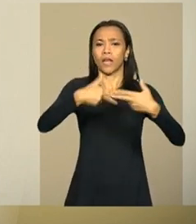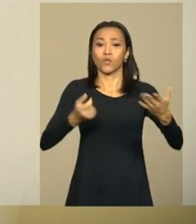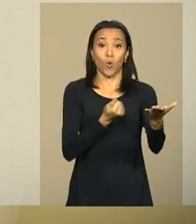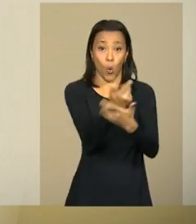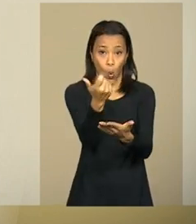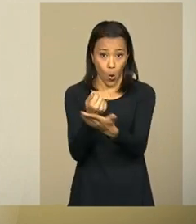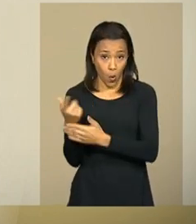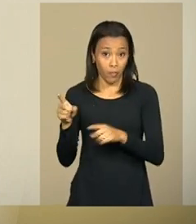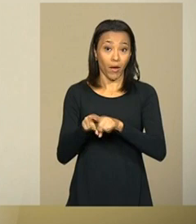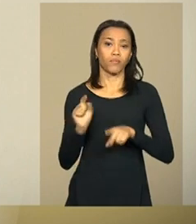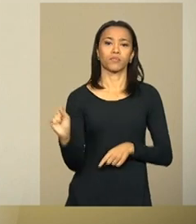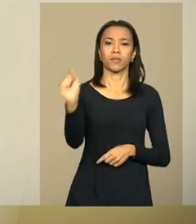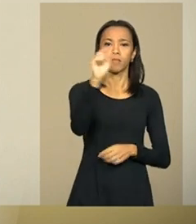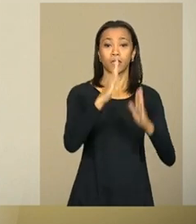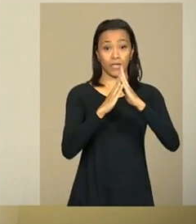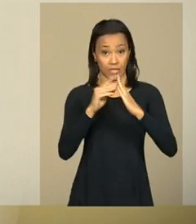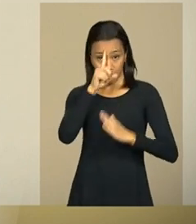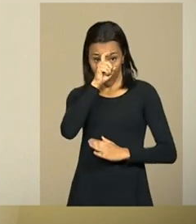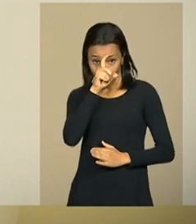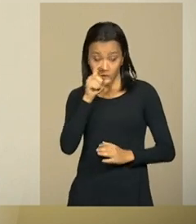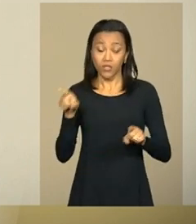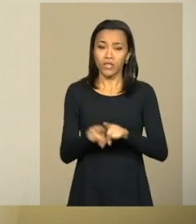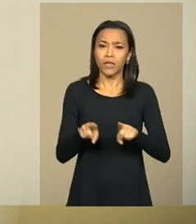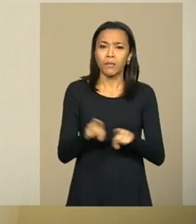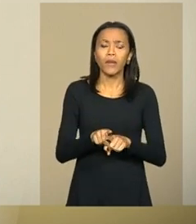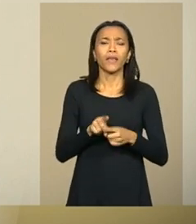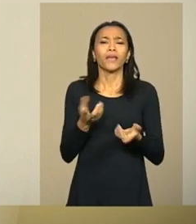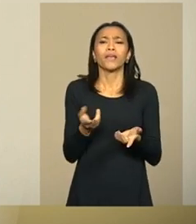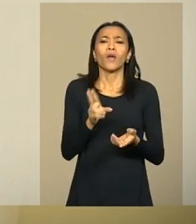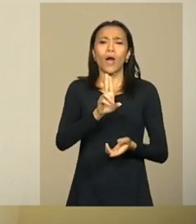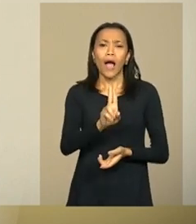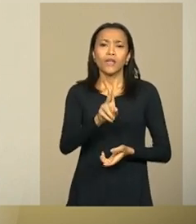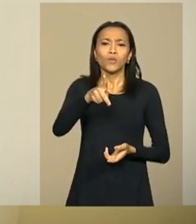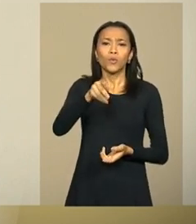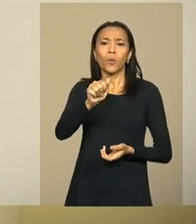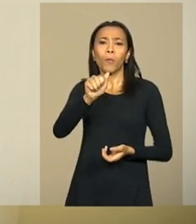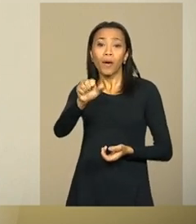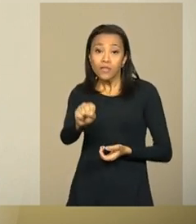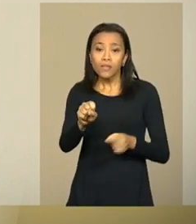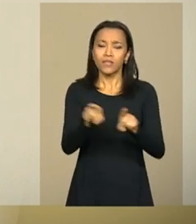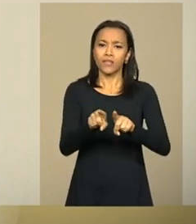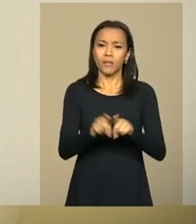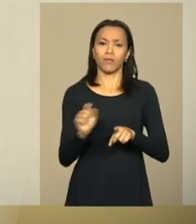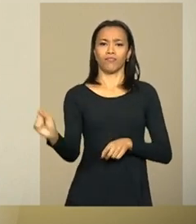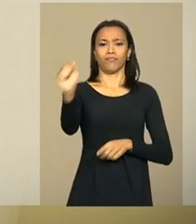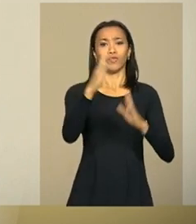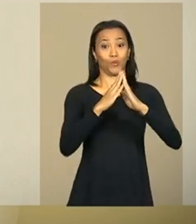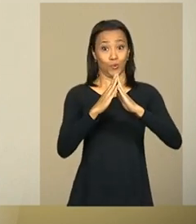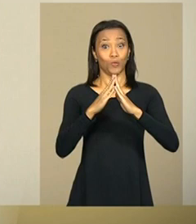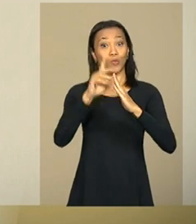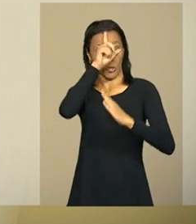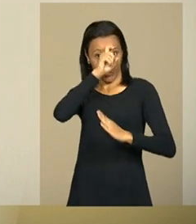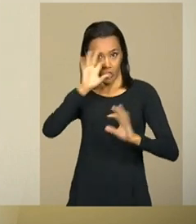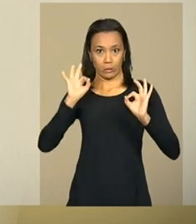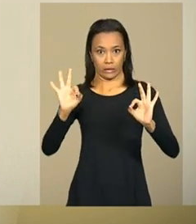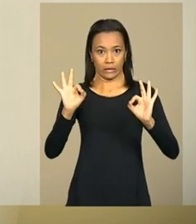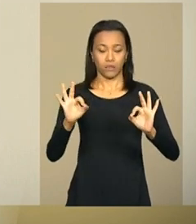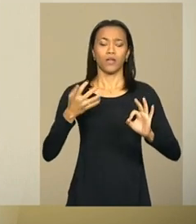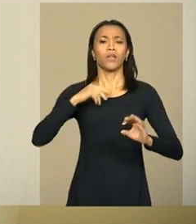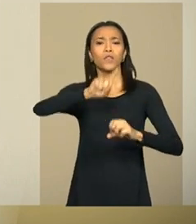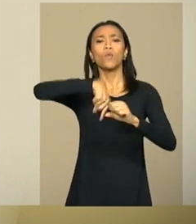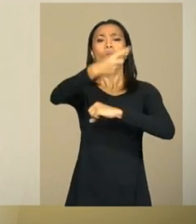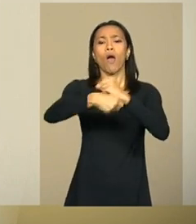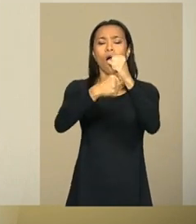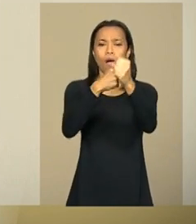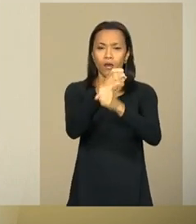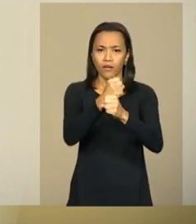para postos de saúde Unidades de Pronto Atendimento as upas e os hospitais e no ano que vem nós